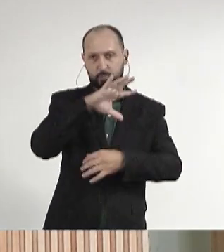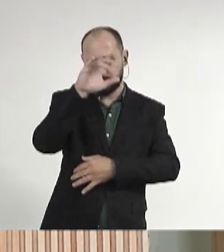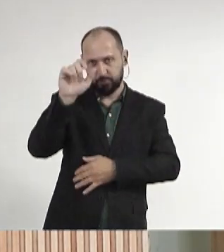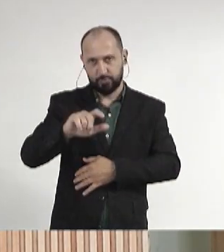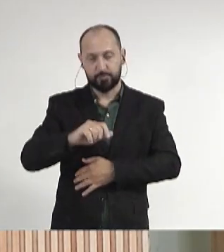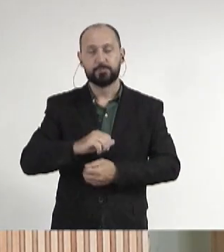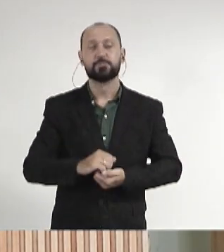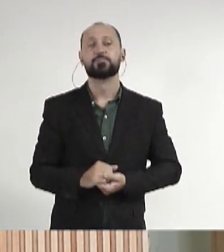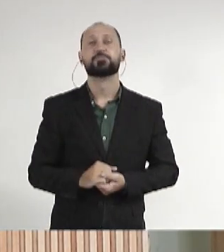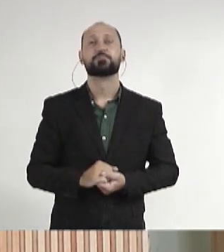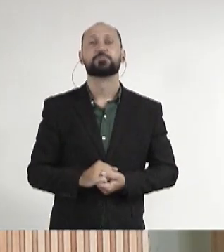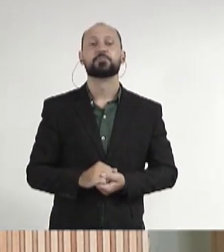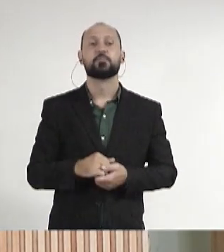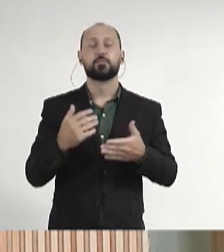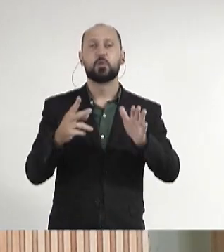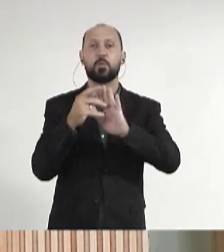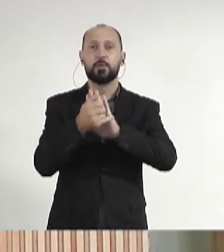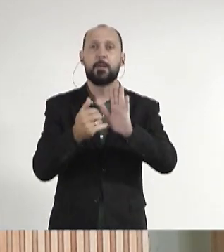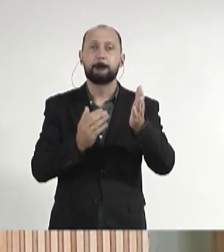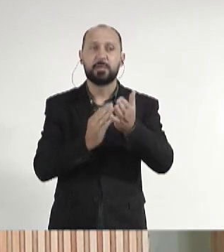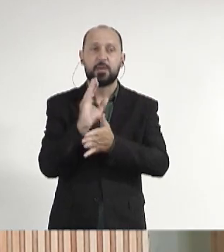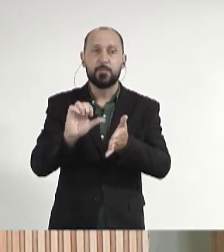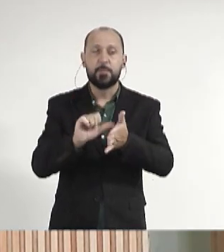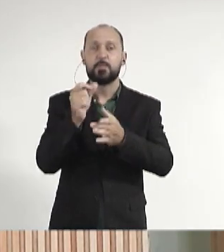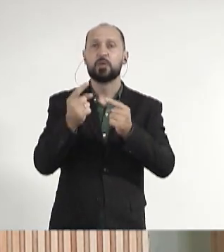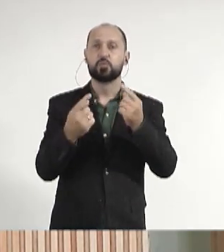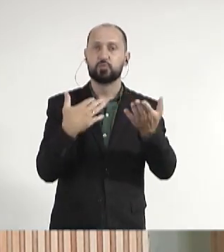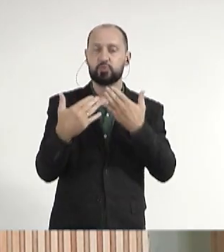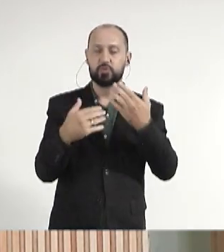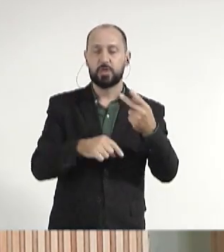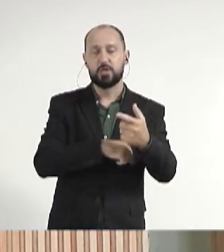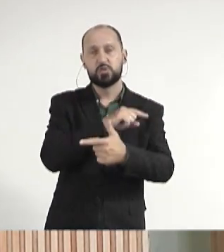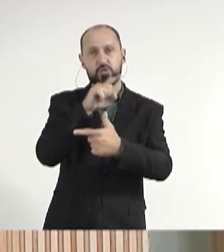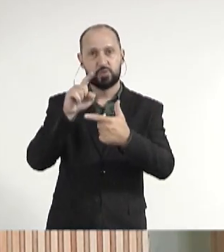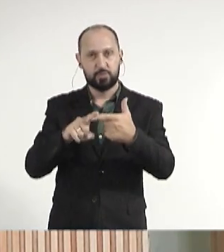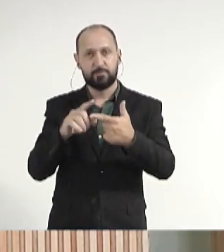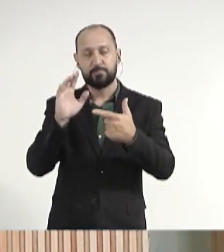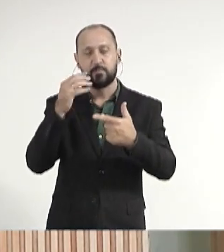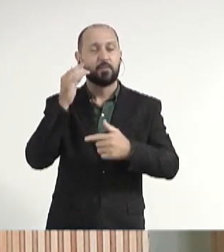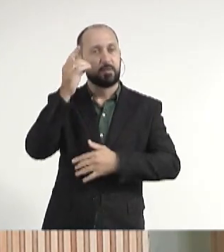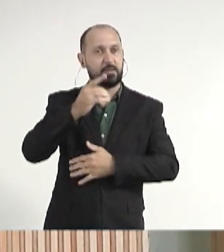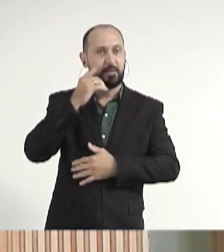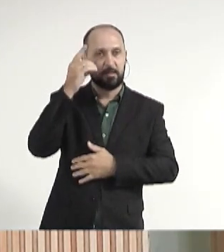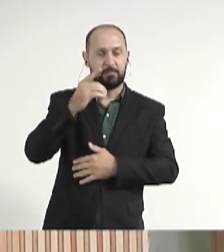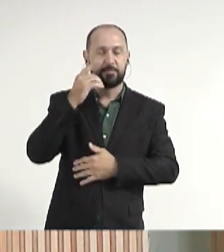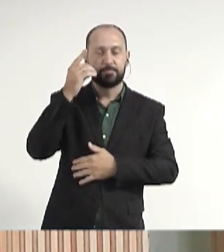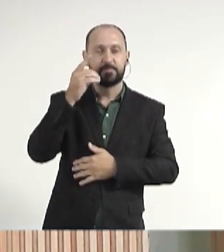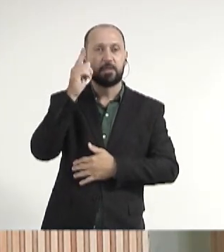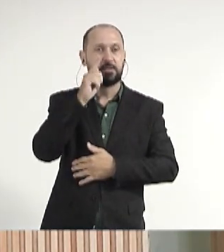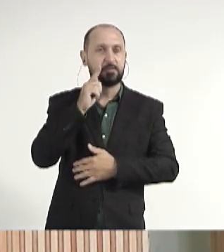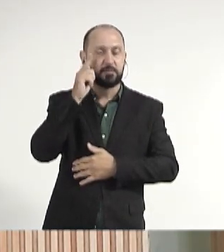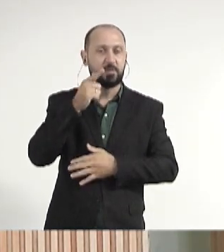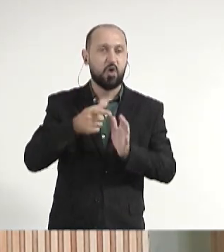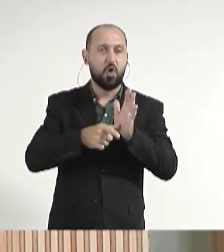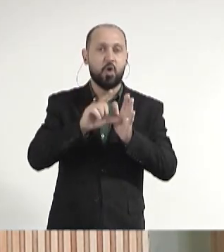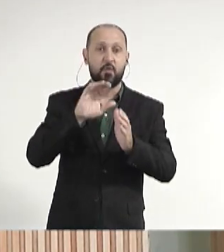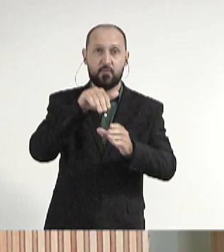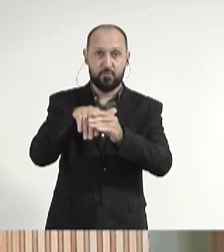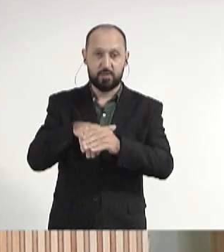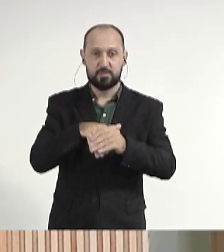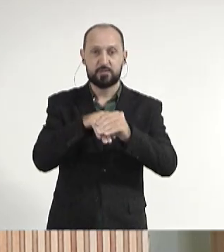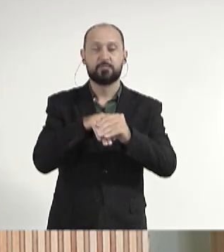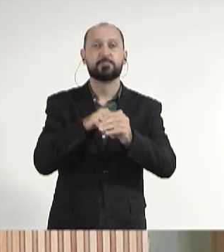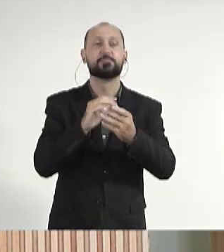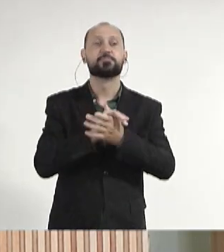Mato Grosso do Sul. Então, o projeto aprovado em primeira discussão vai à segunda. Deputada Gleice Jane, antes da votação desse